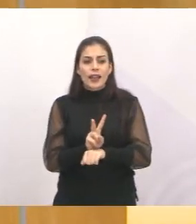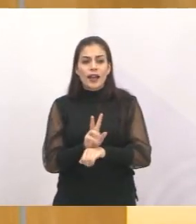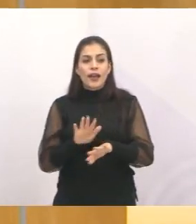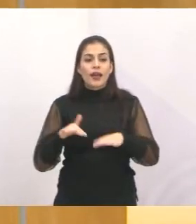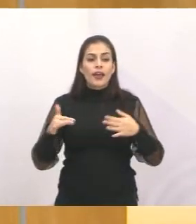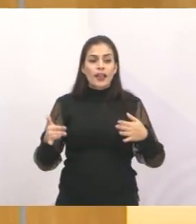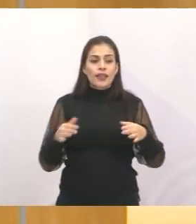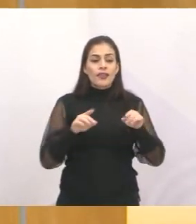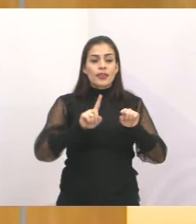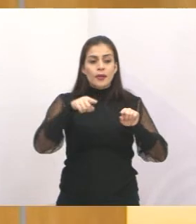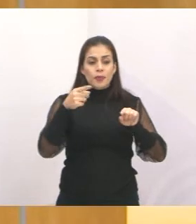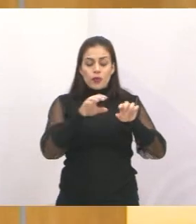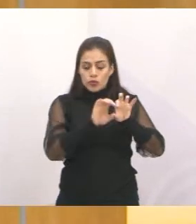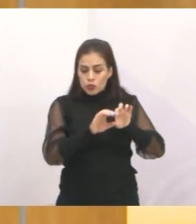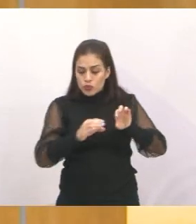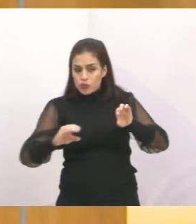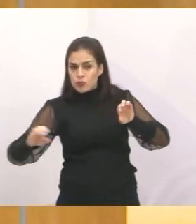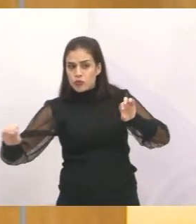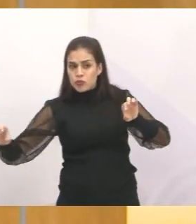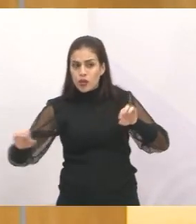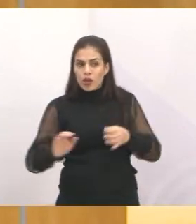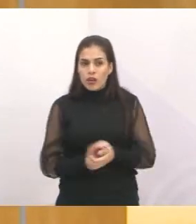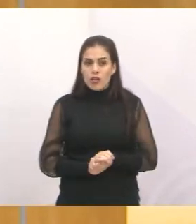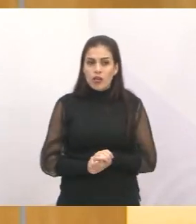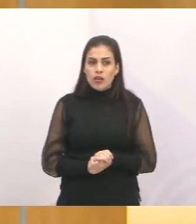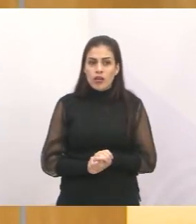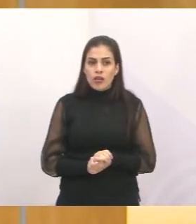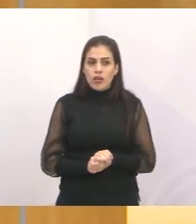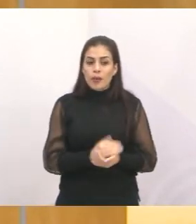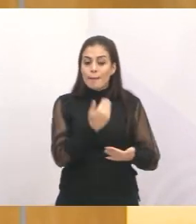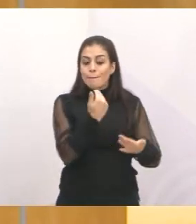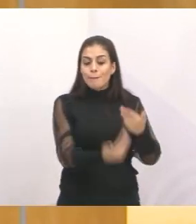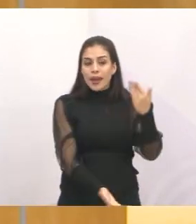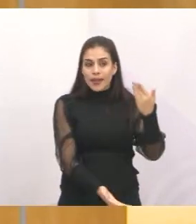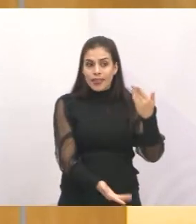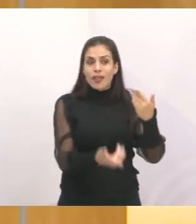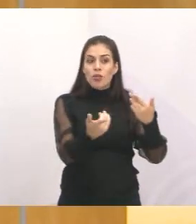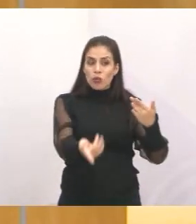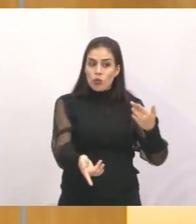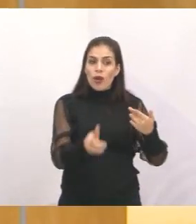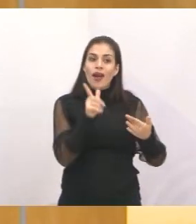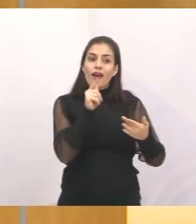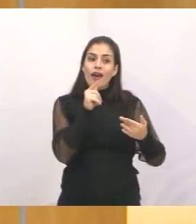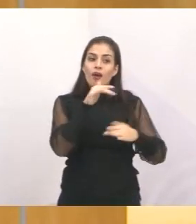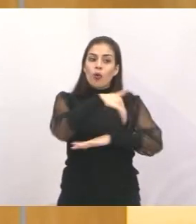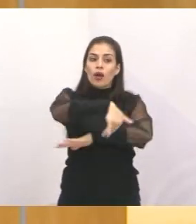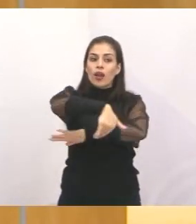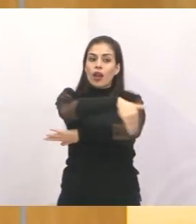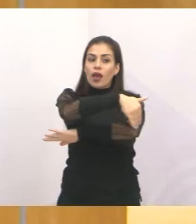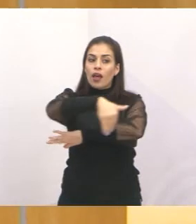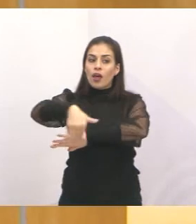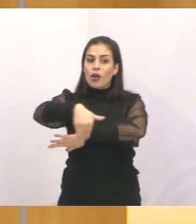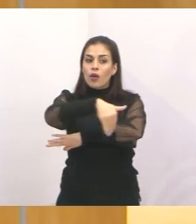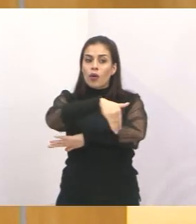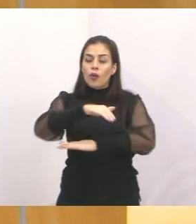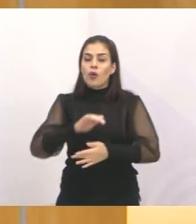para as redes de abastecimento, e aonde que essa água está sendo perdida? Na rua. Por